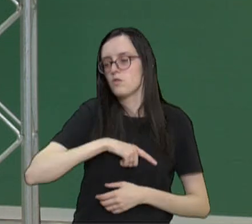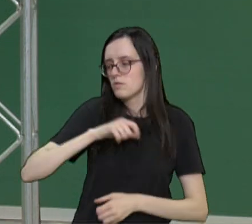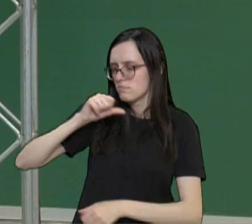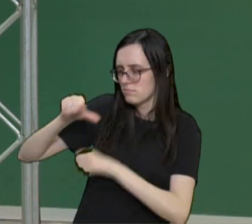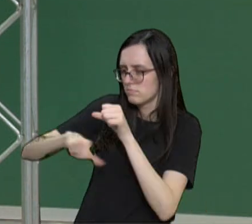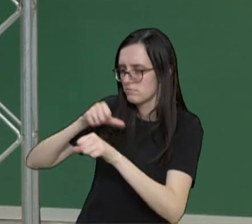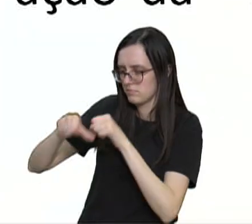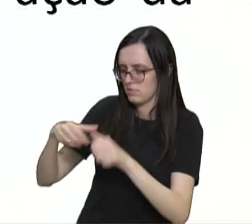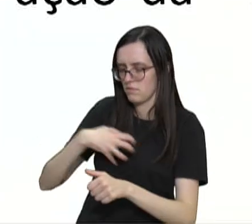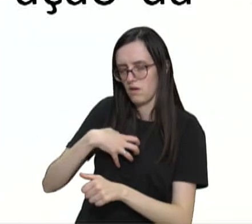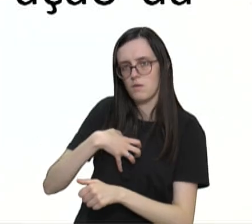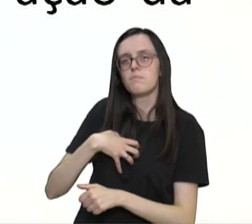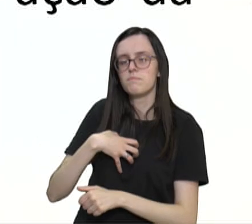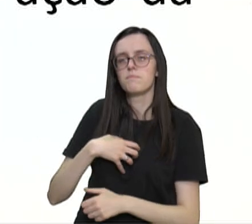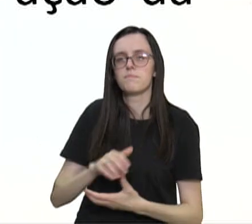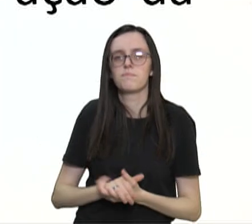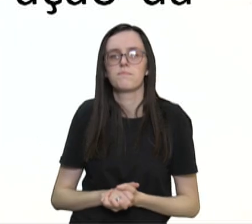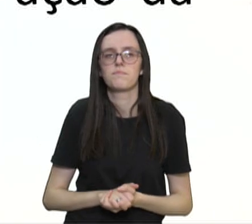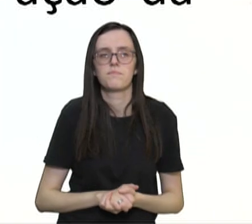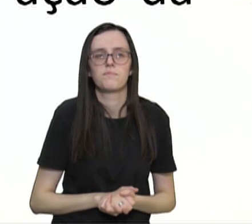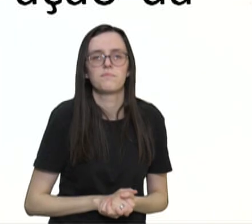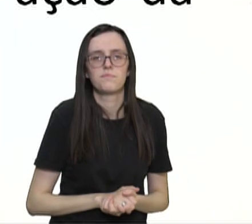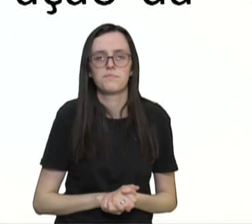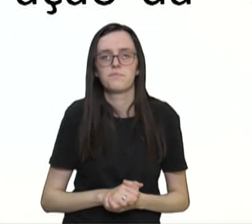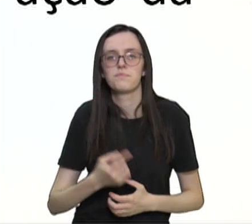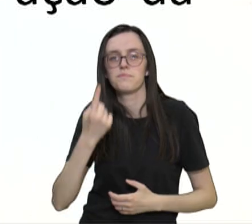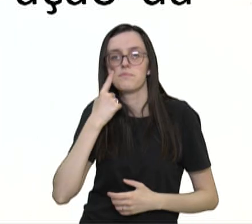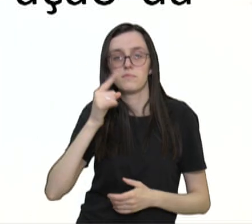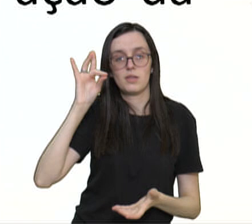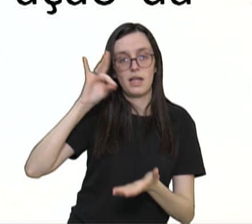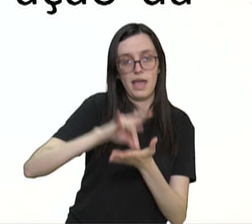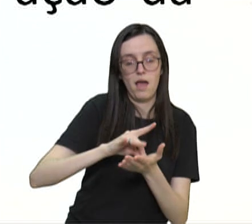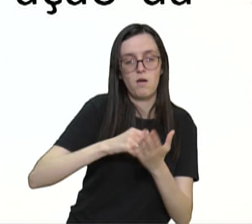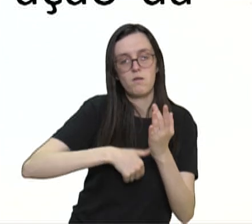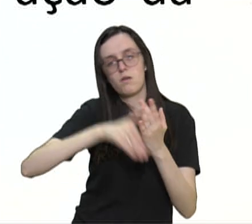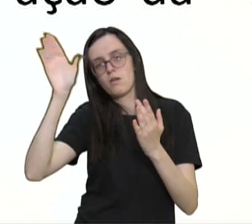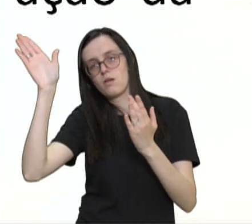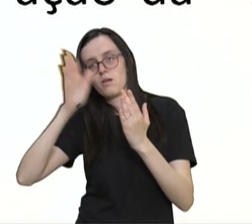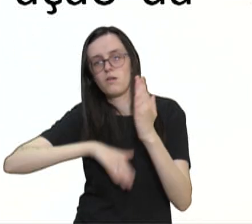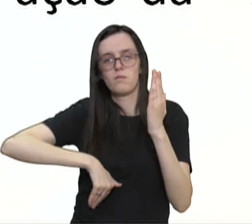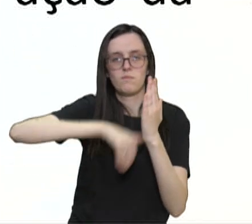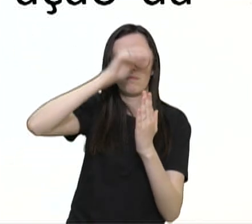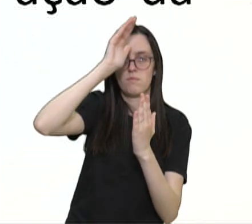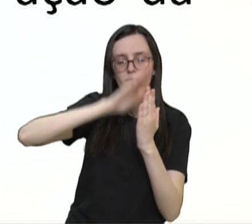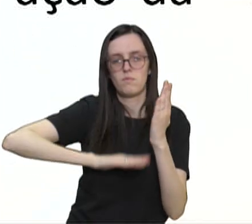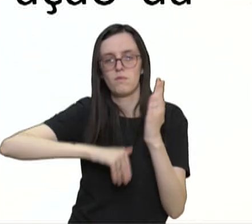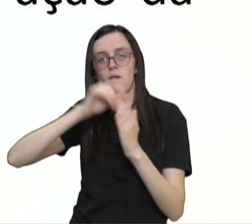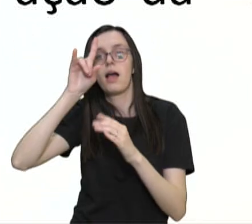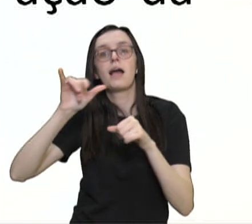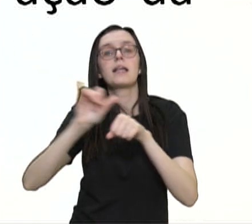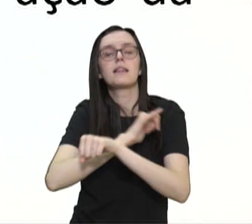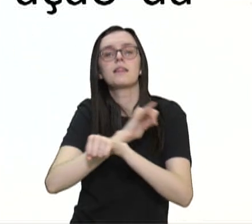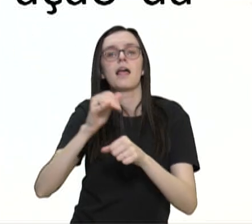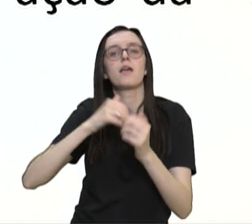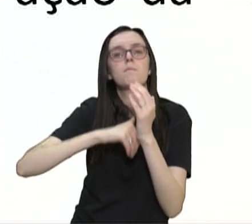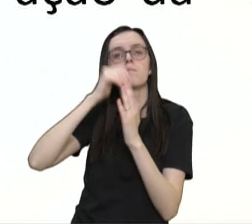releitura. Vamos ver. Impressão do real com pinceladas curtas e dissociadas. Uso de técnica de